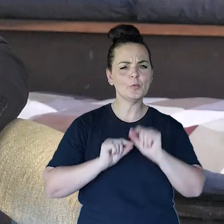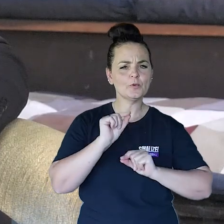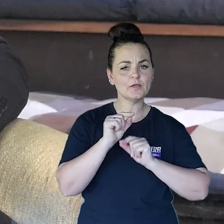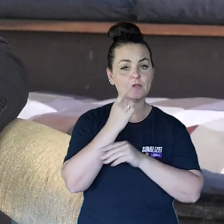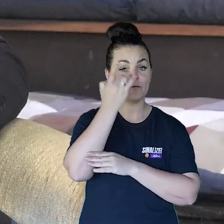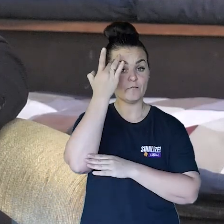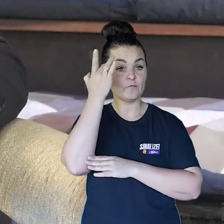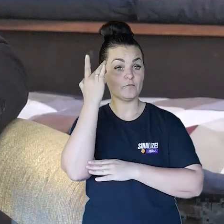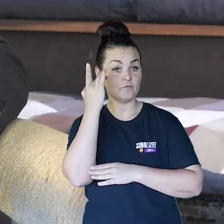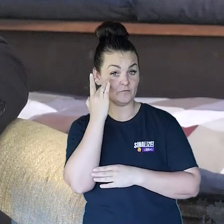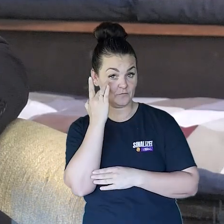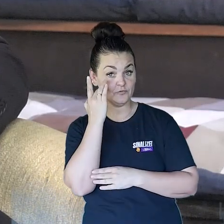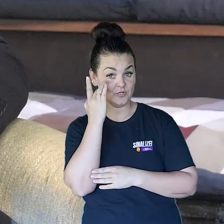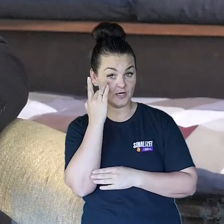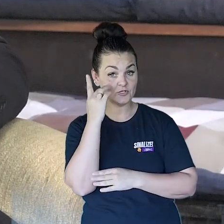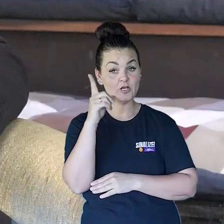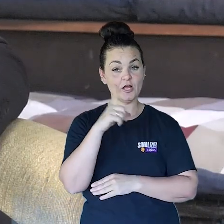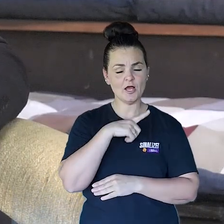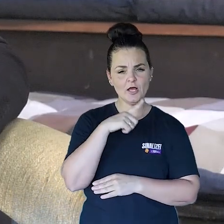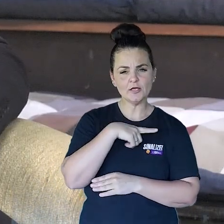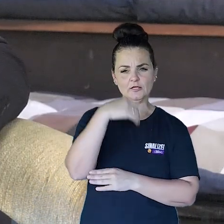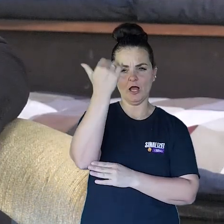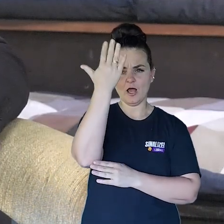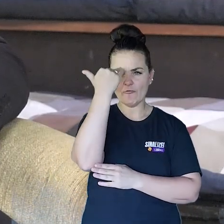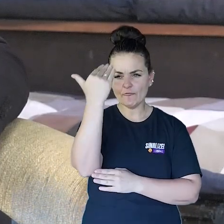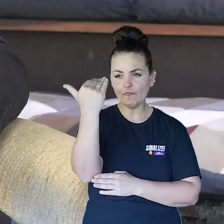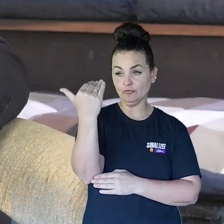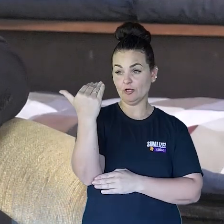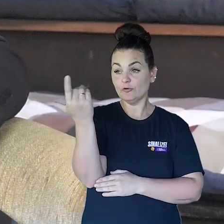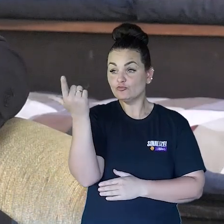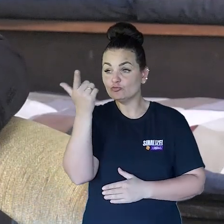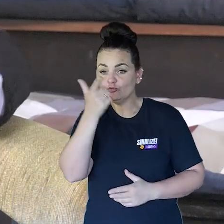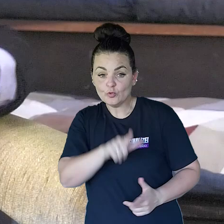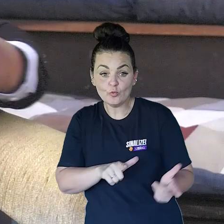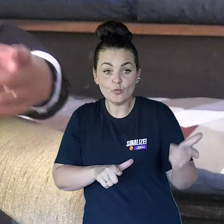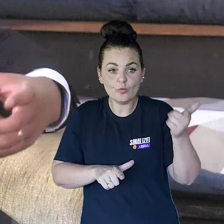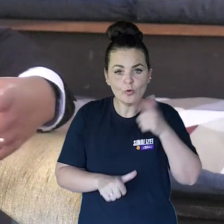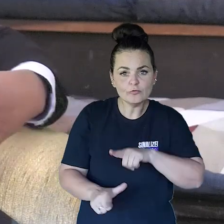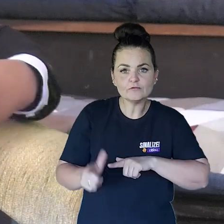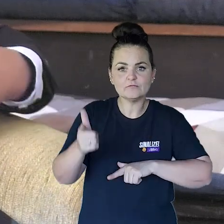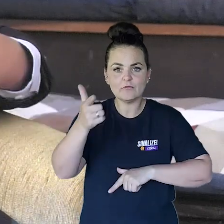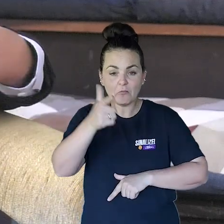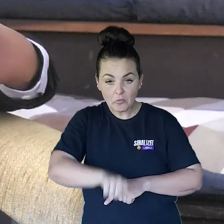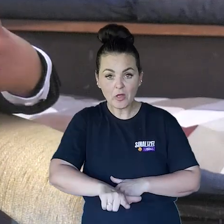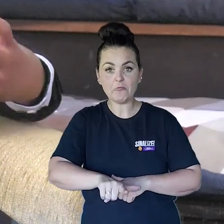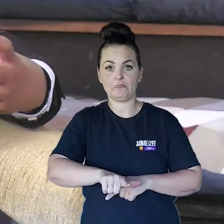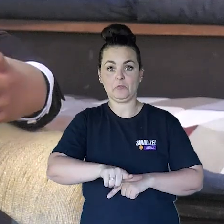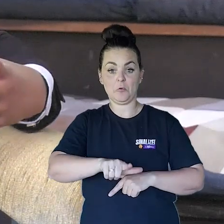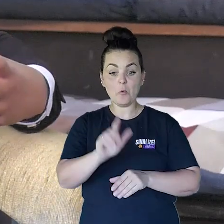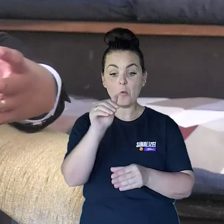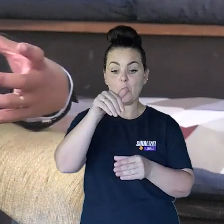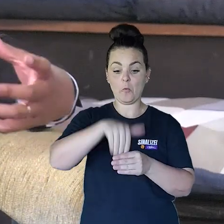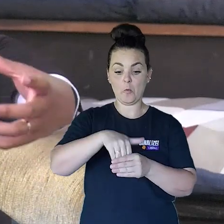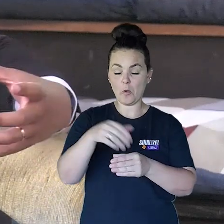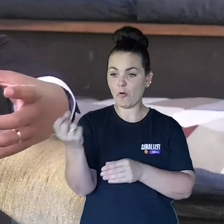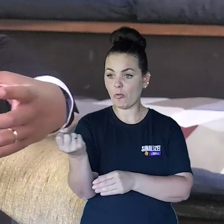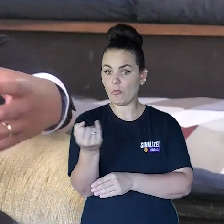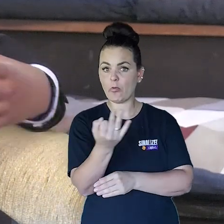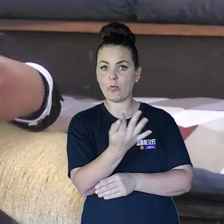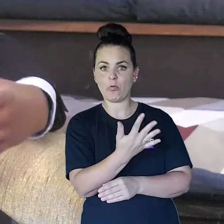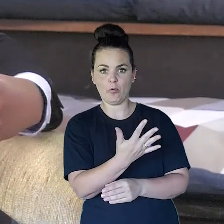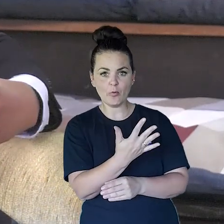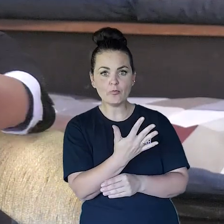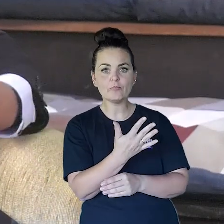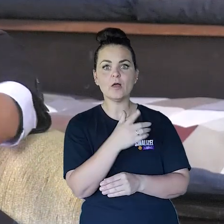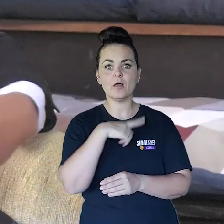atribui, vereador, o sucesso em conquistar novamente os votos, todo o seu colégio